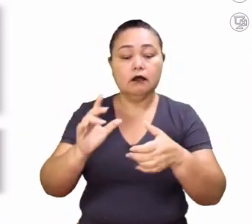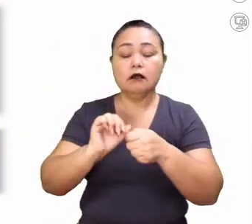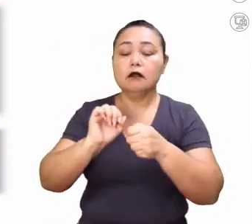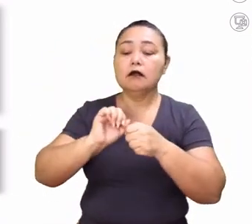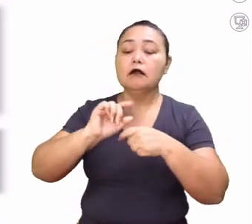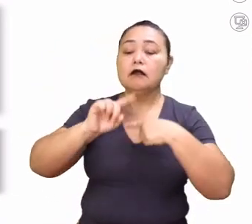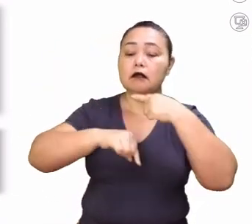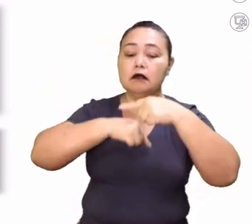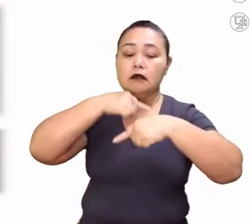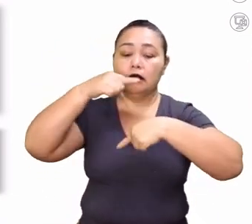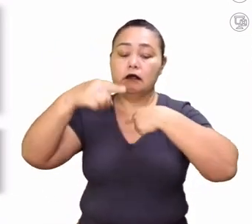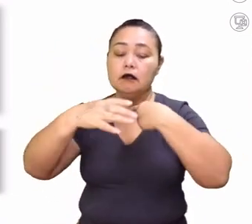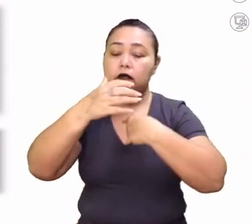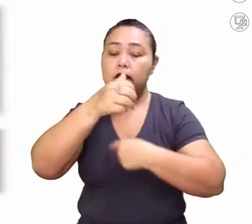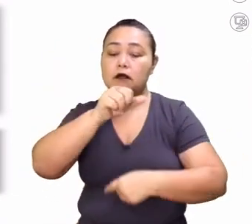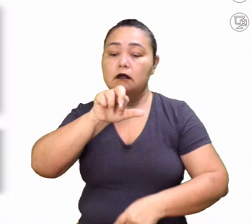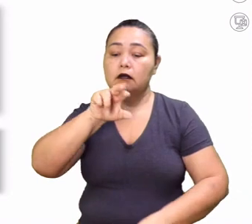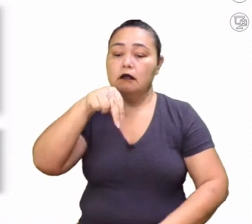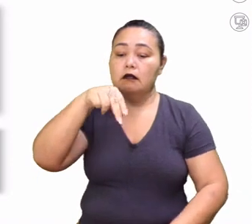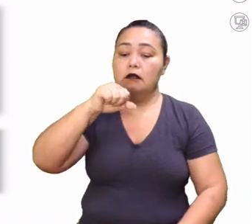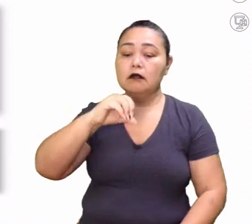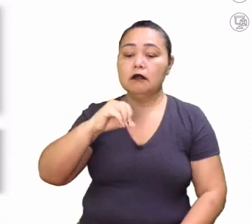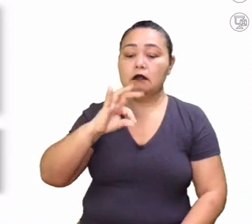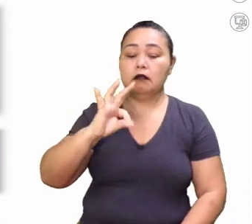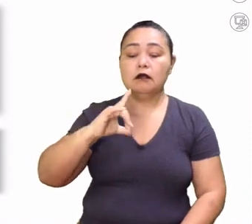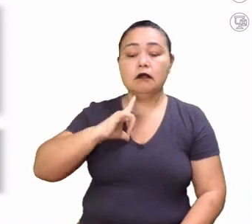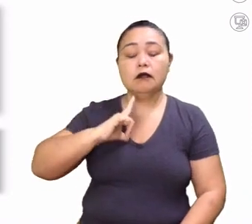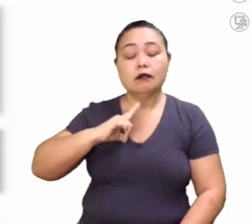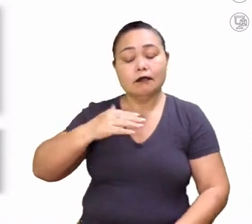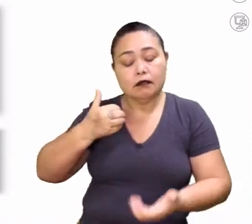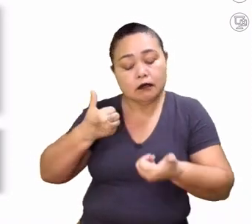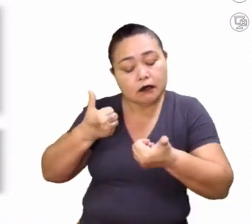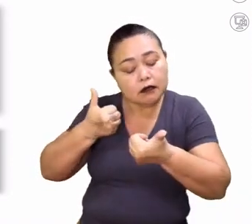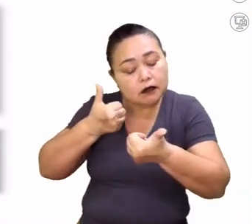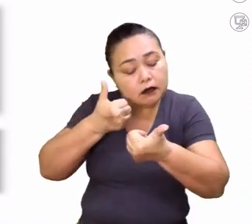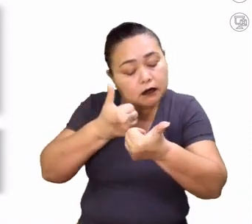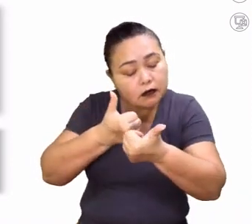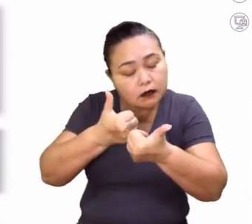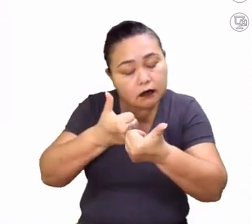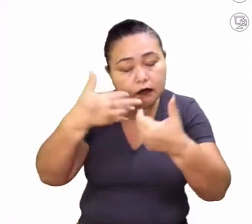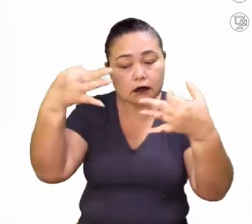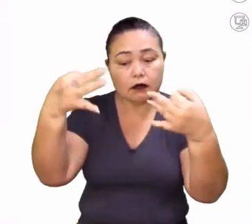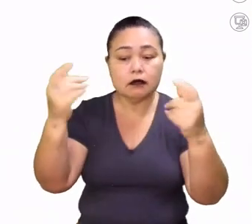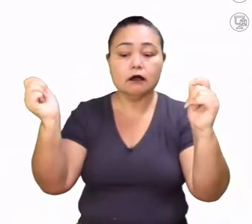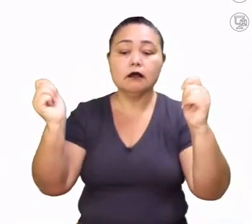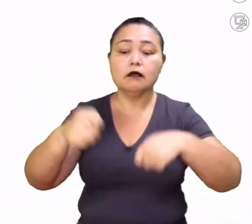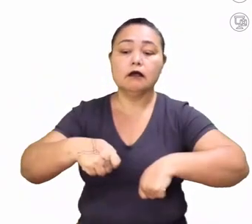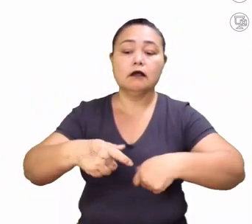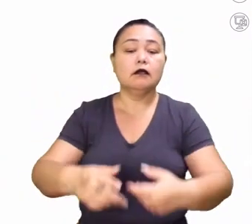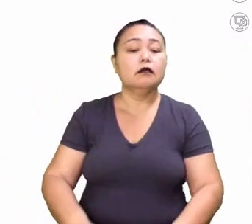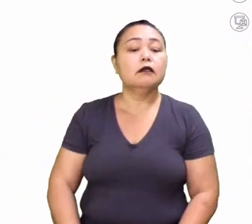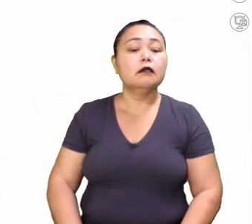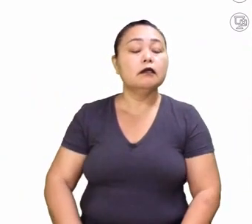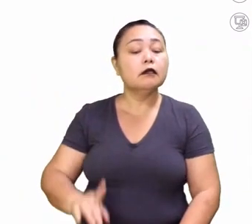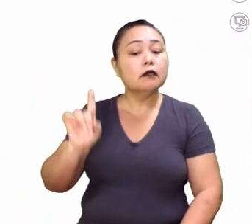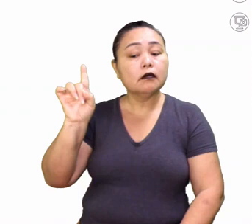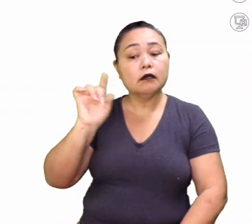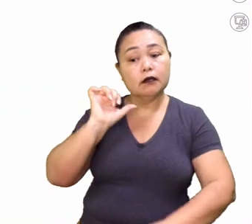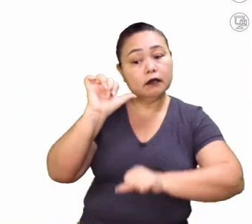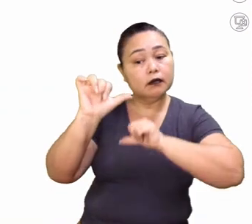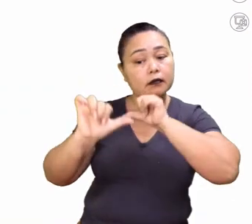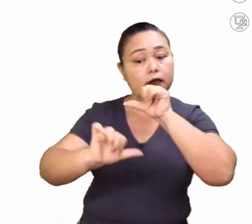sobre ciclo de carn trabalha o mais perto da perfeição possível vamos lá então olha aí ó